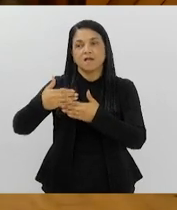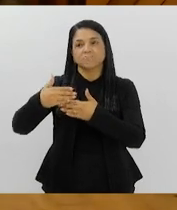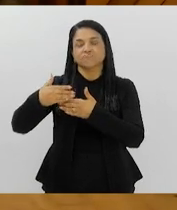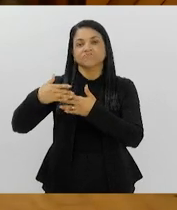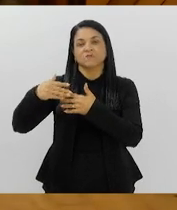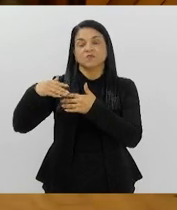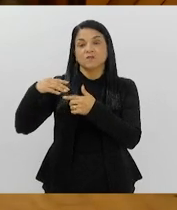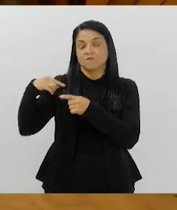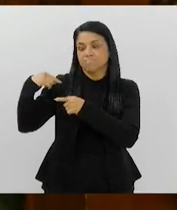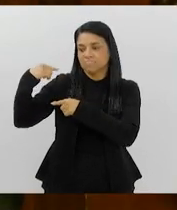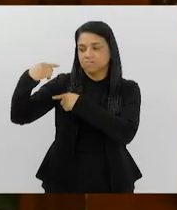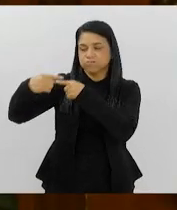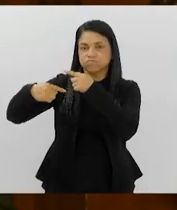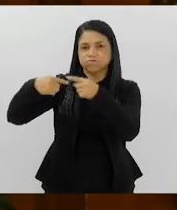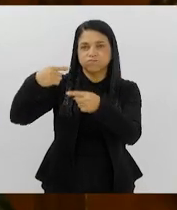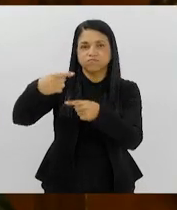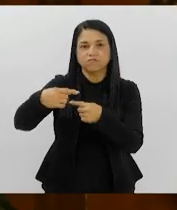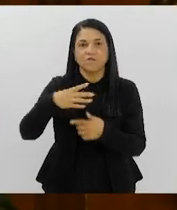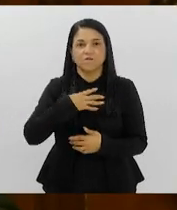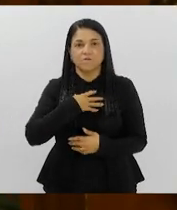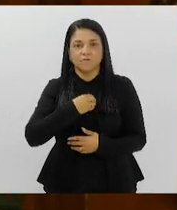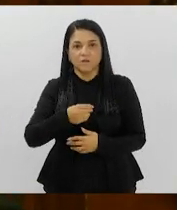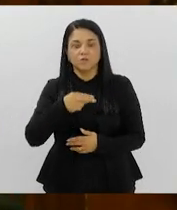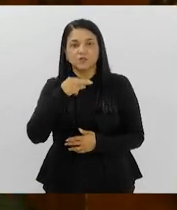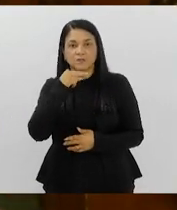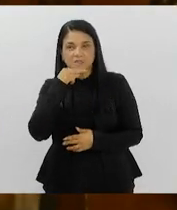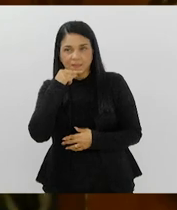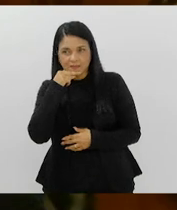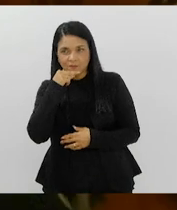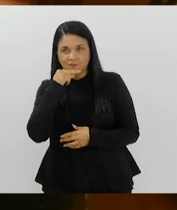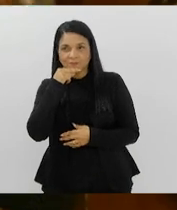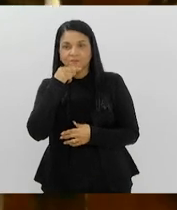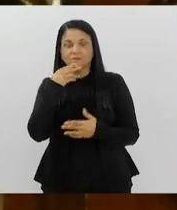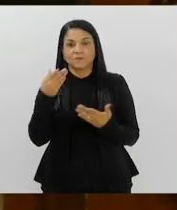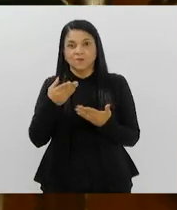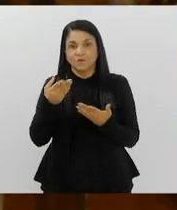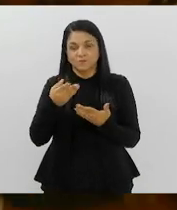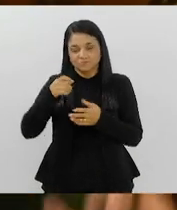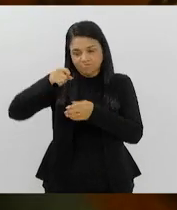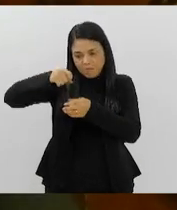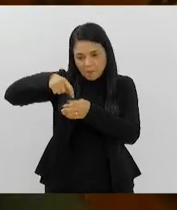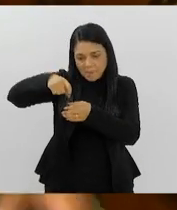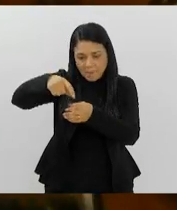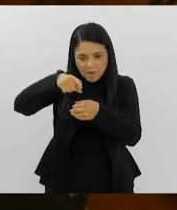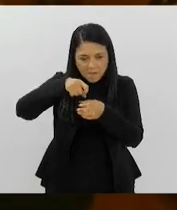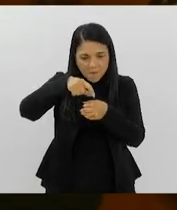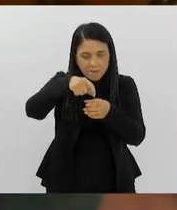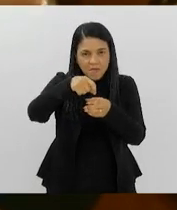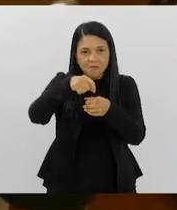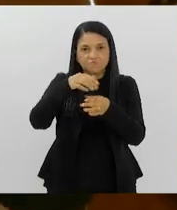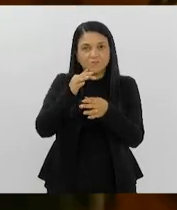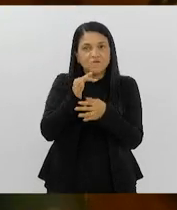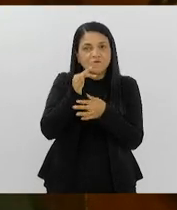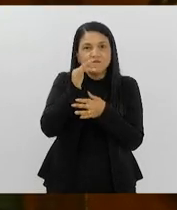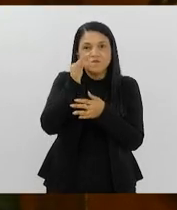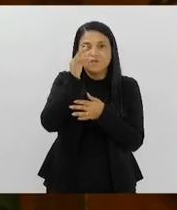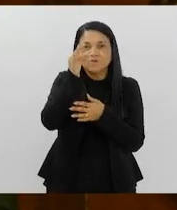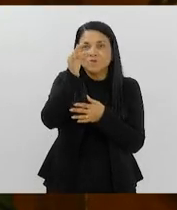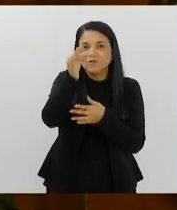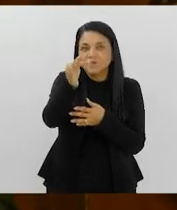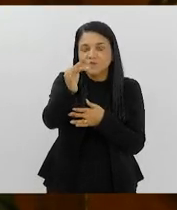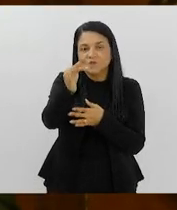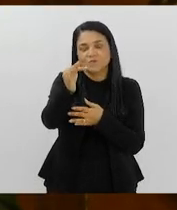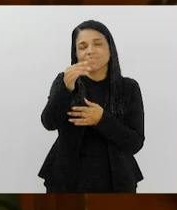e bisnetos. Muitas coisas que estamos semeando hoje aqui, nós nem chegaremos a ver os frutos, mas é certo que eles